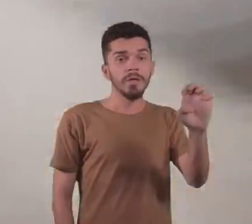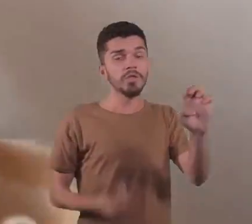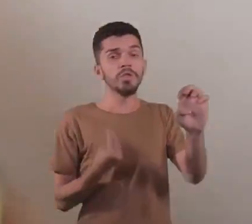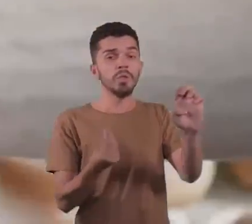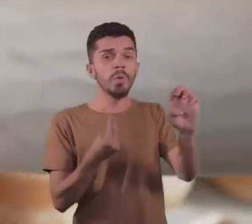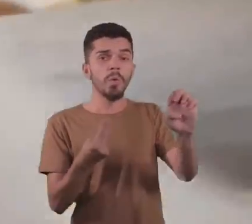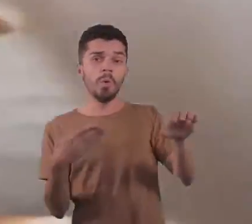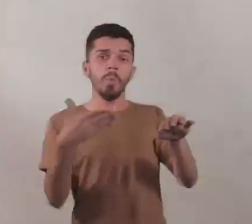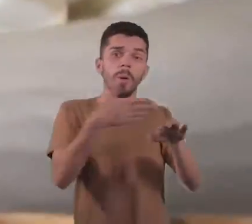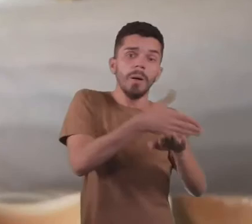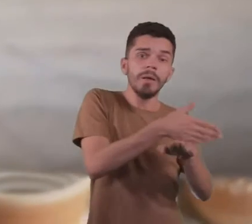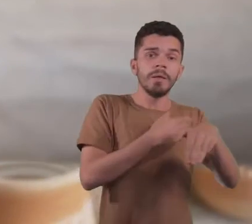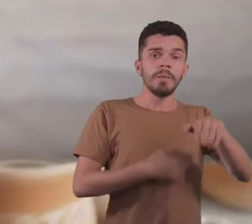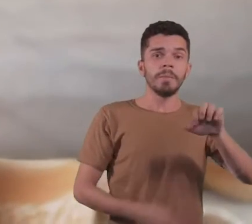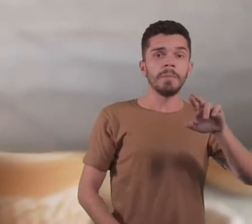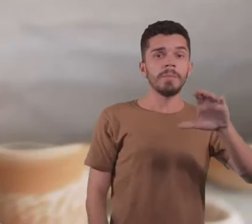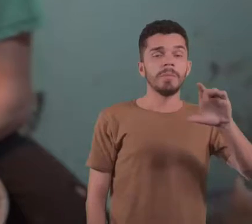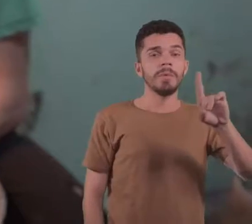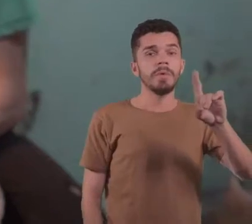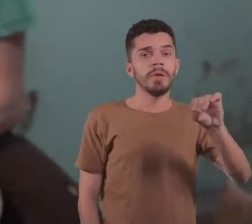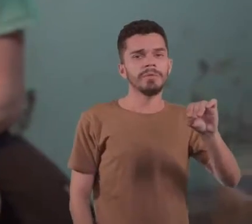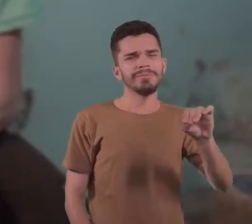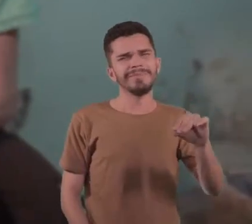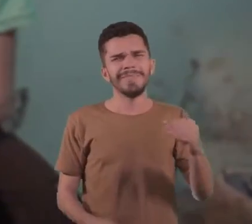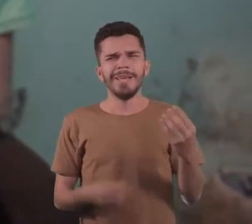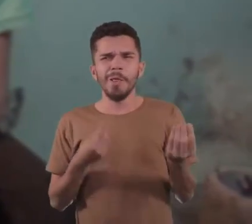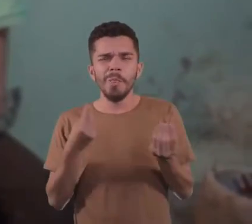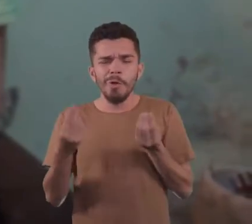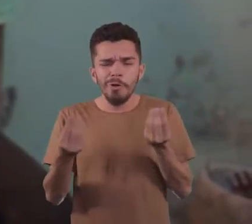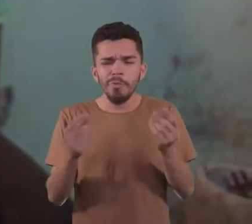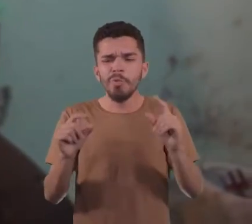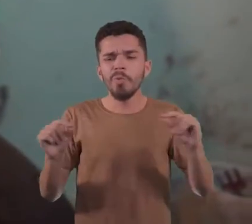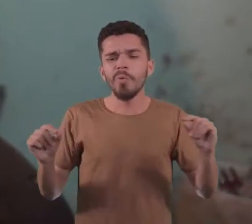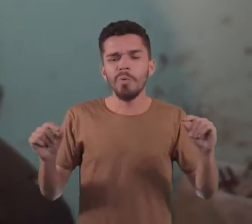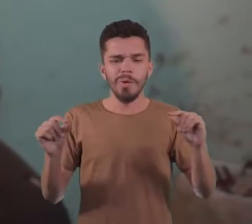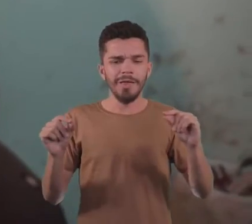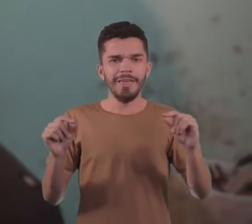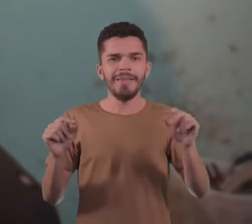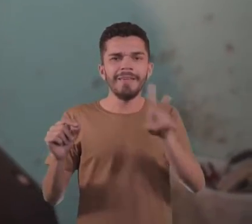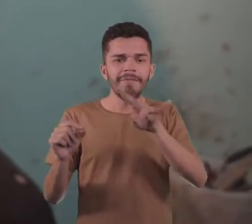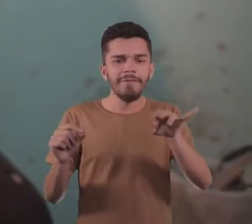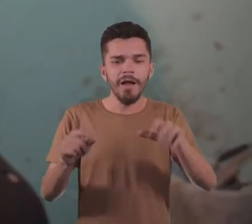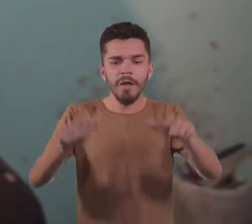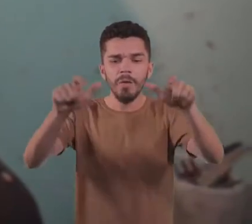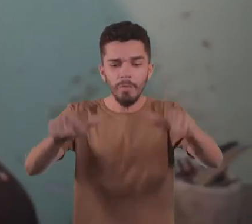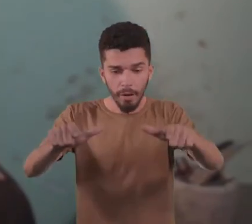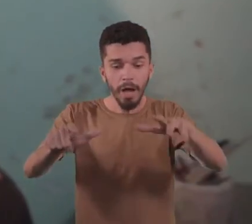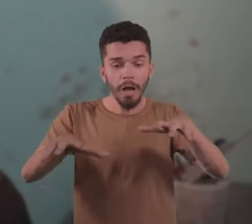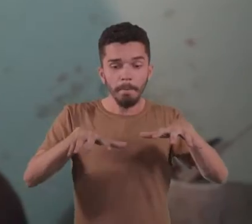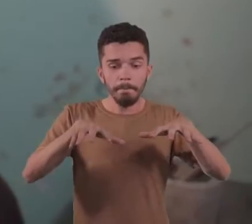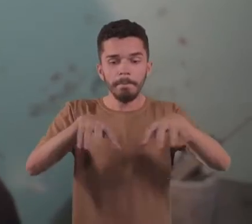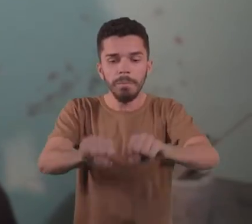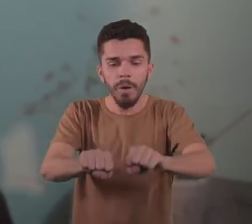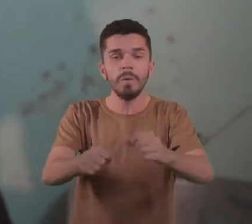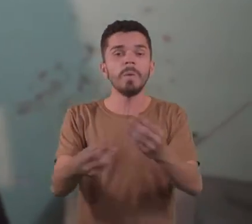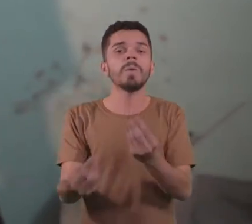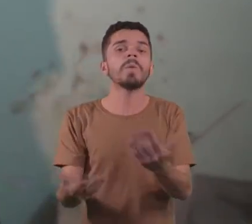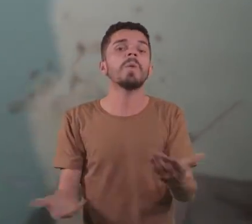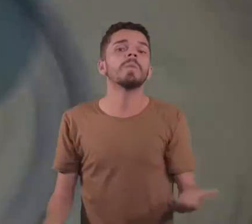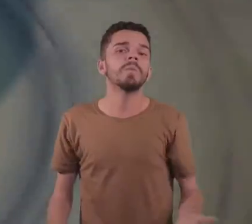né? Entre para o instituto assim e venha assim ocupar aquele espaço, sabe? As bibliotecas, professores,